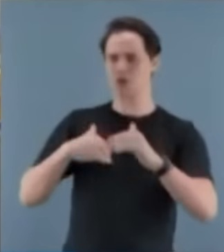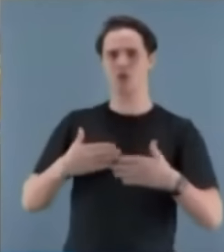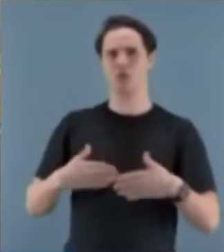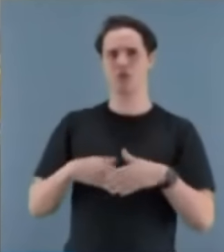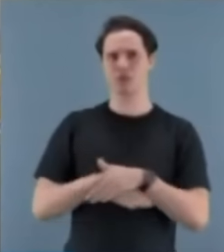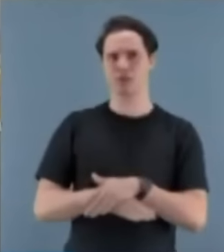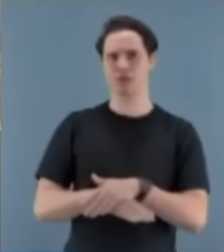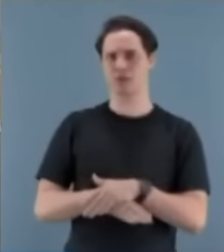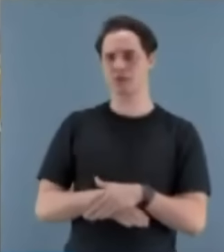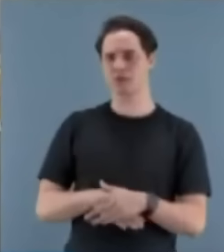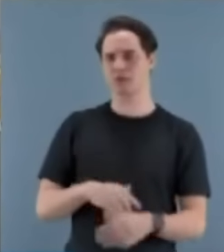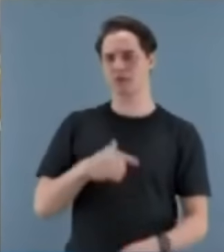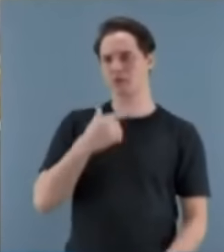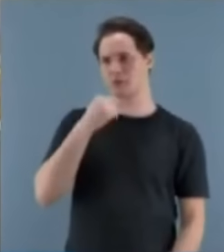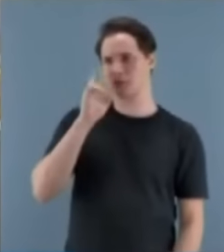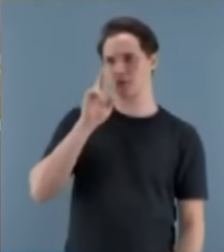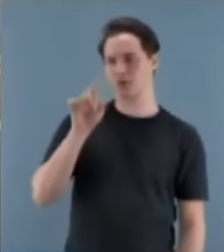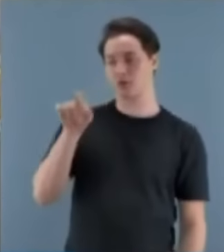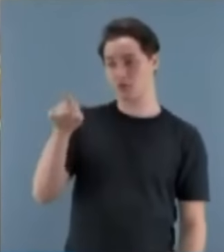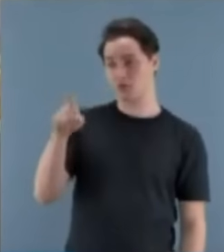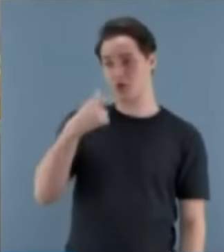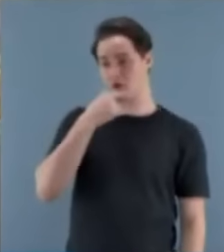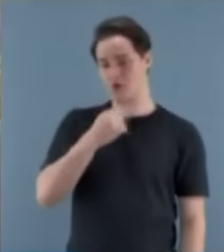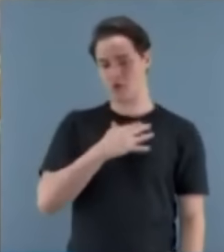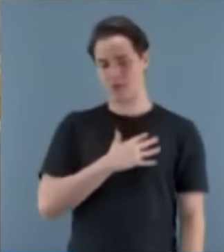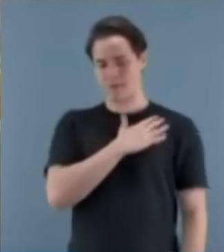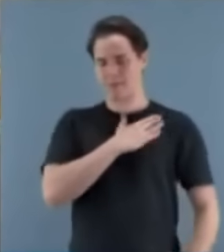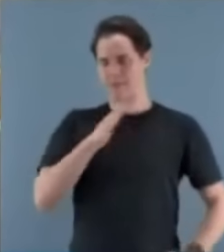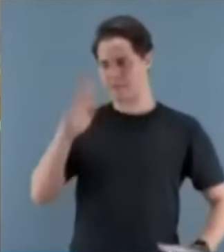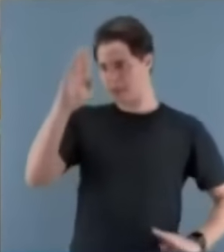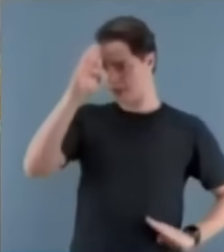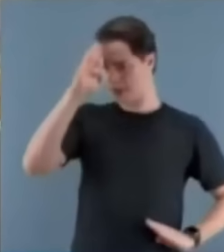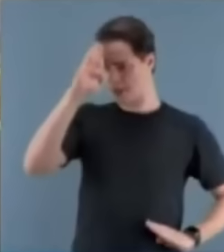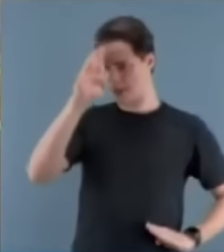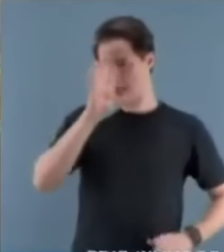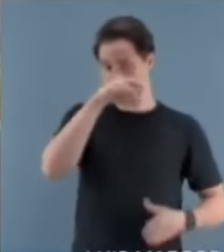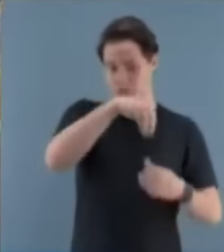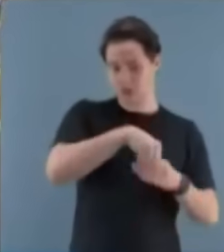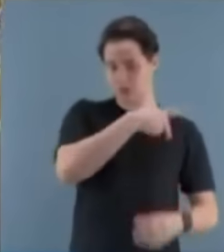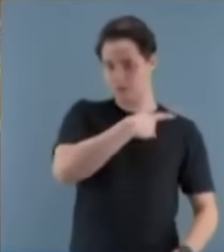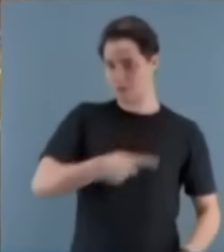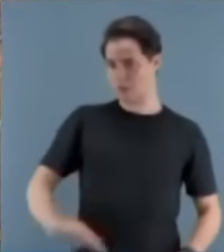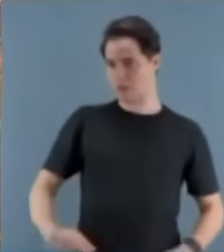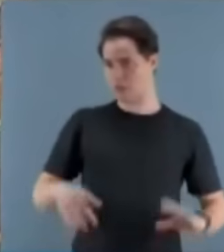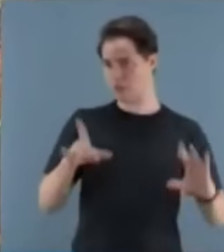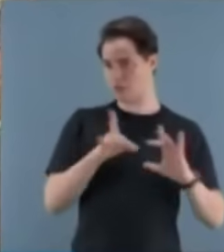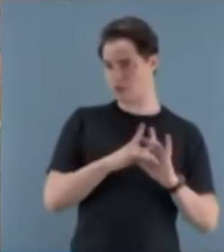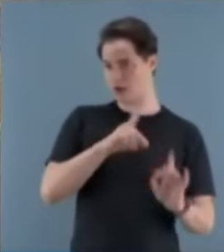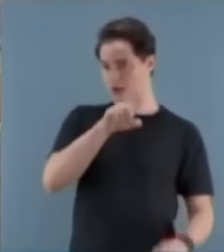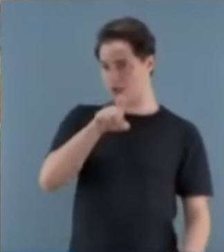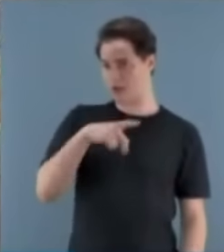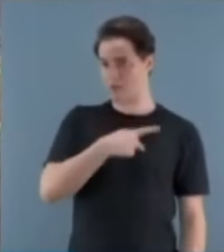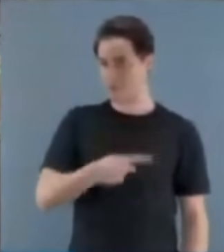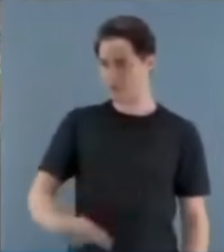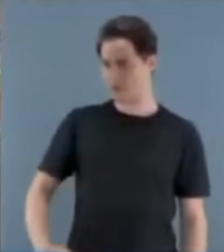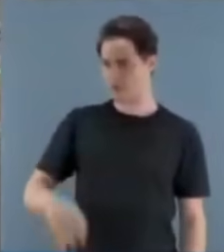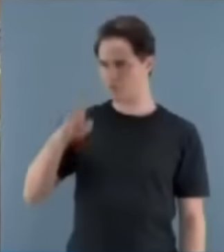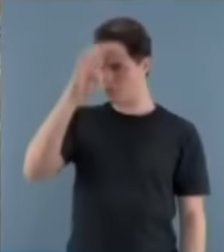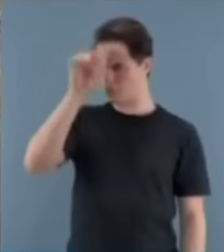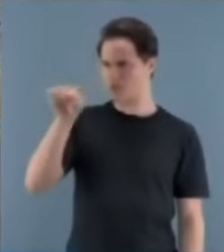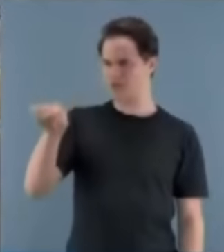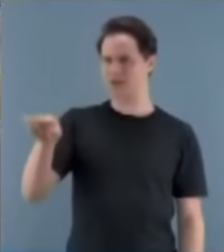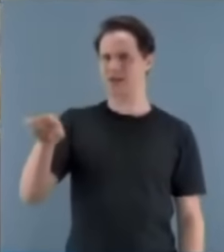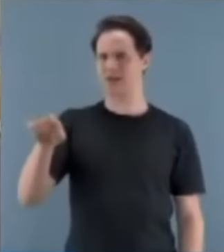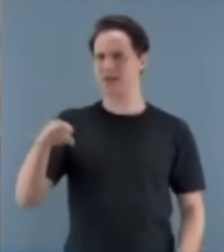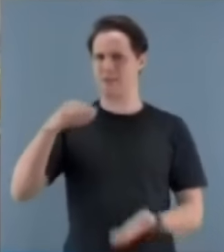humildade, o senhor como um militar da ativa, como um ajudante de ordem diretamente ligado ao ex-presidente da República, mandar